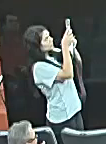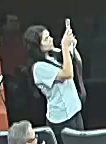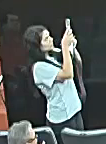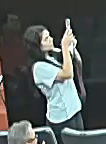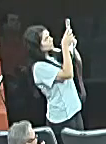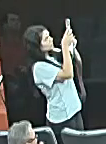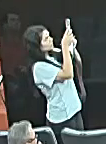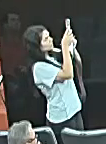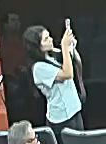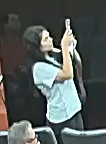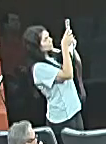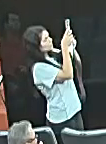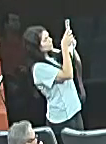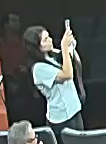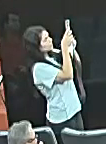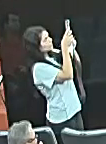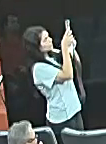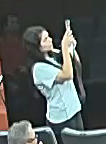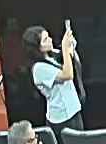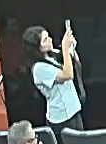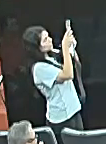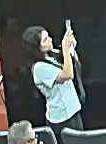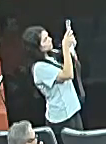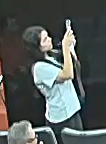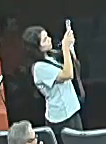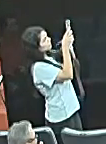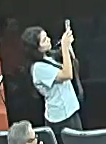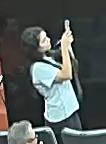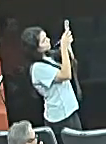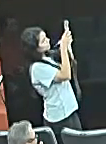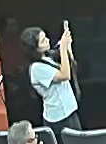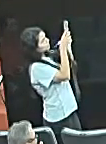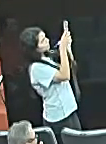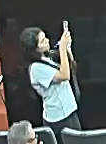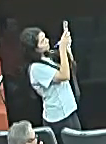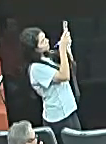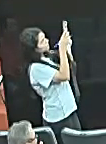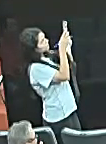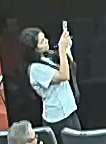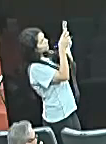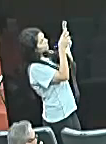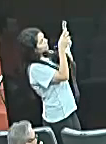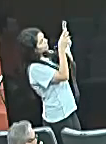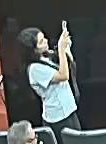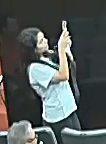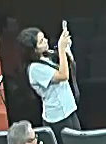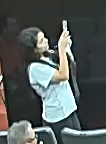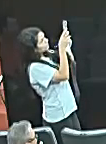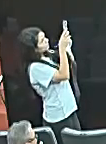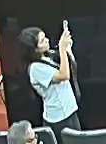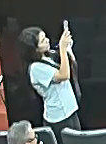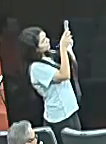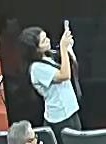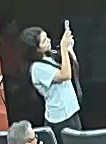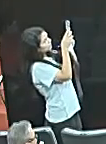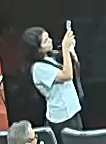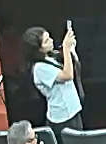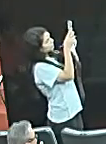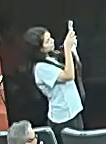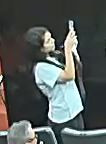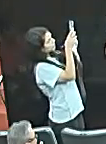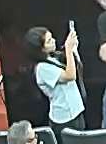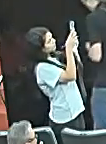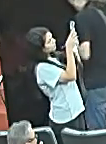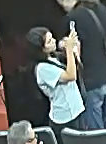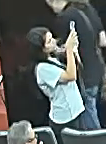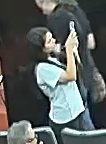deputado sargento rodrigues demais deputados se a uma proposta sendo construída o nosso primeiro pedido é que as entidades